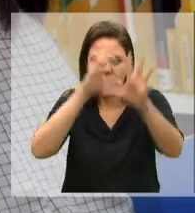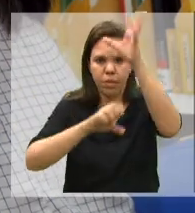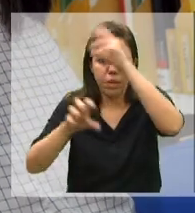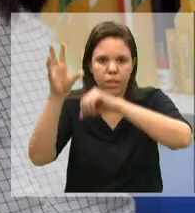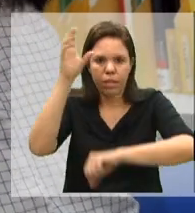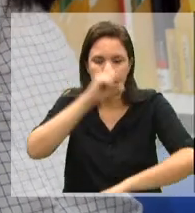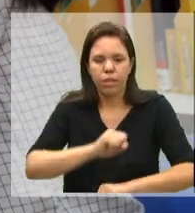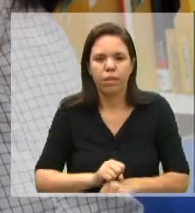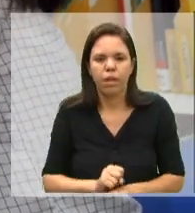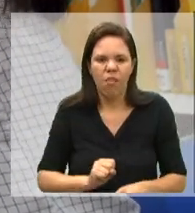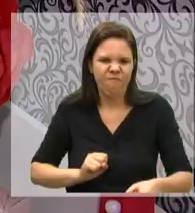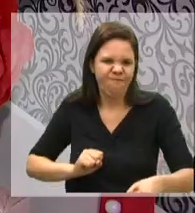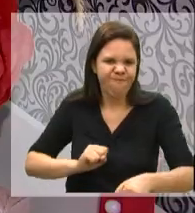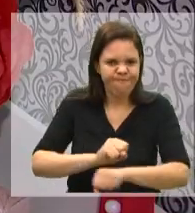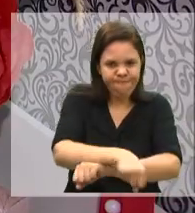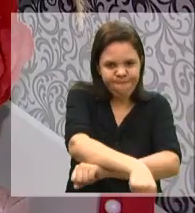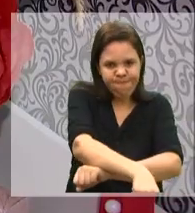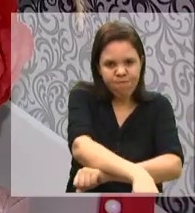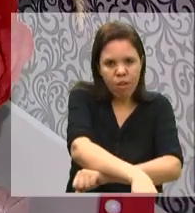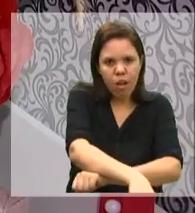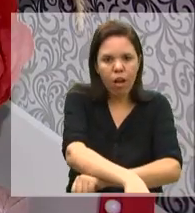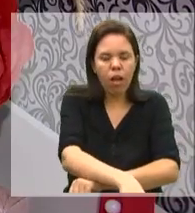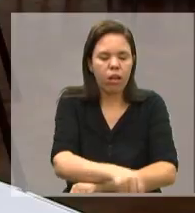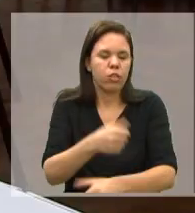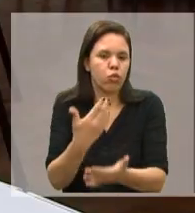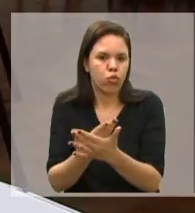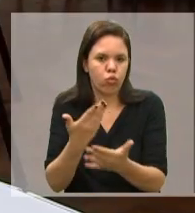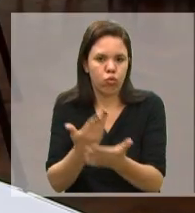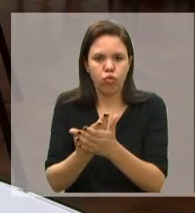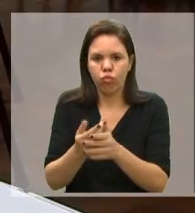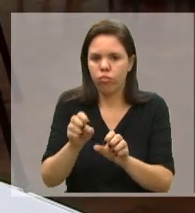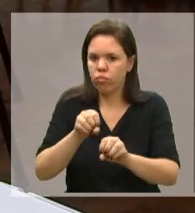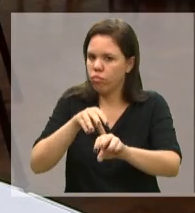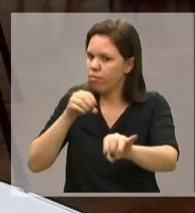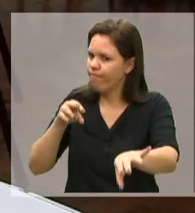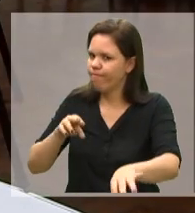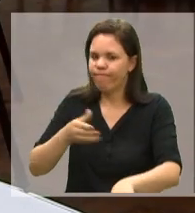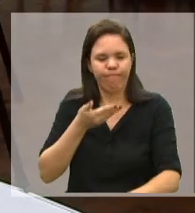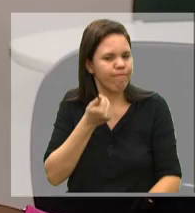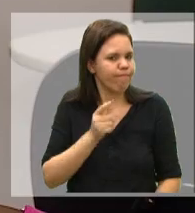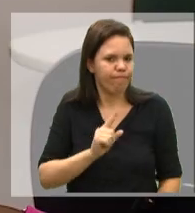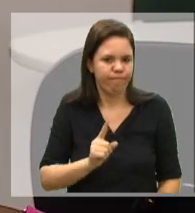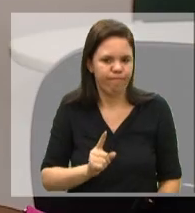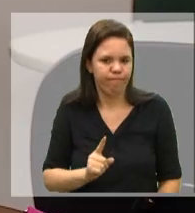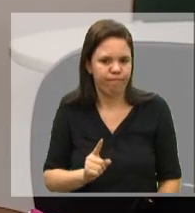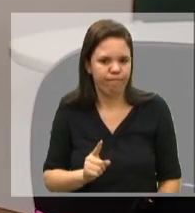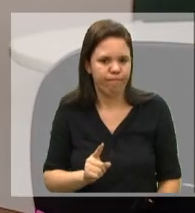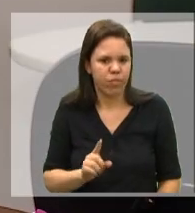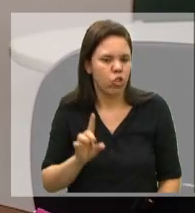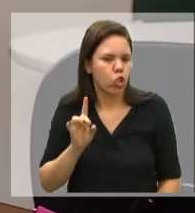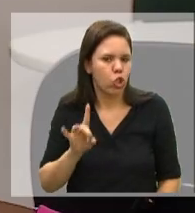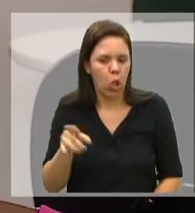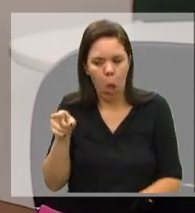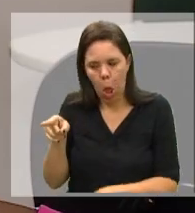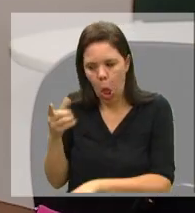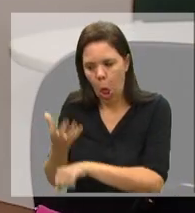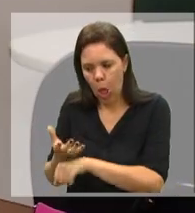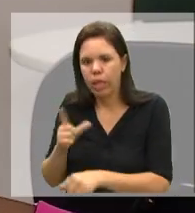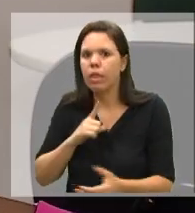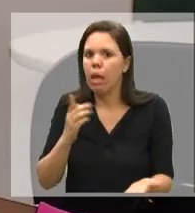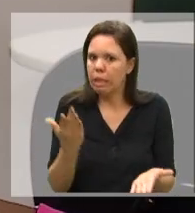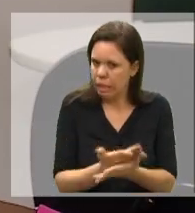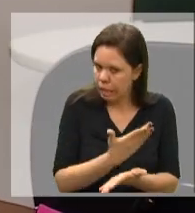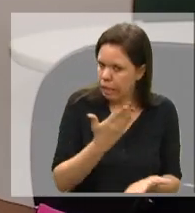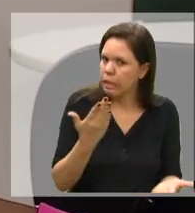Aprendizado, autonomia. Estudar à distância não é tão simples assim. Não é só aquela matéria, você tem um livro,